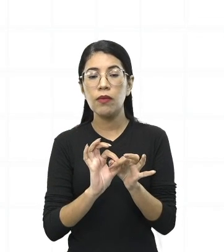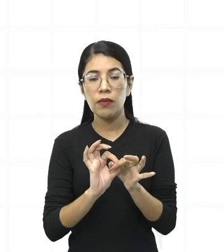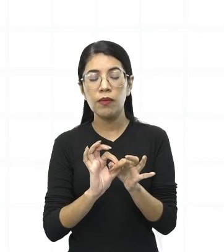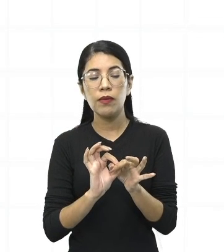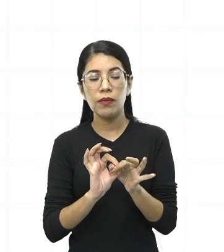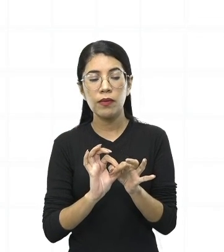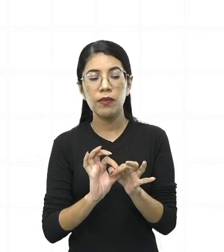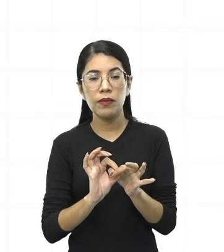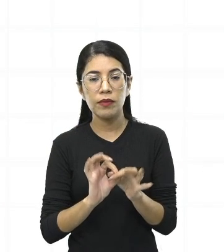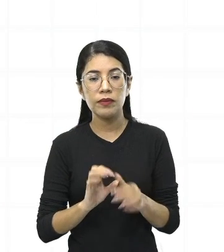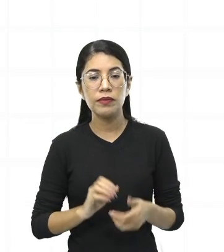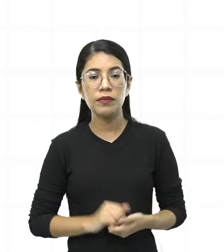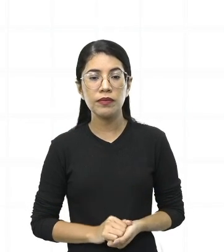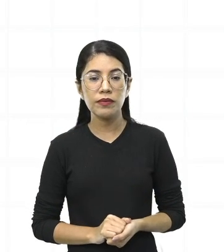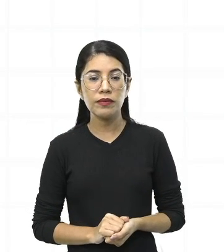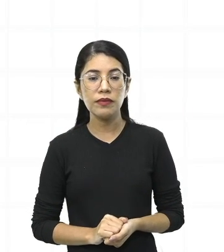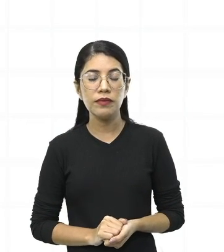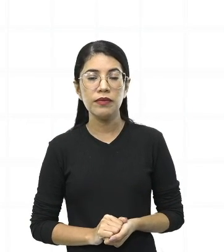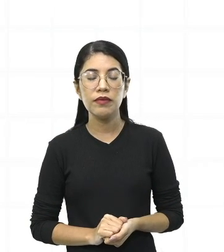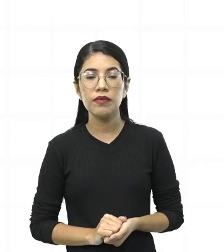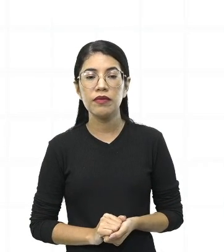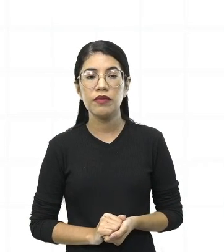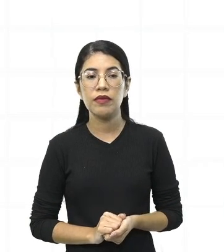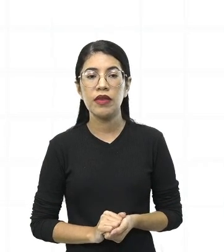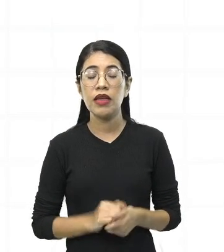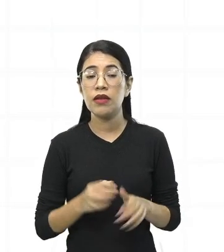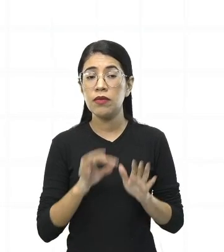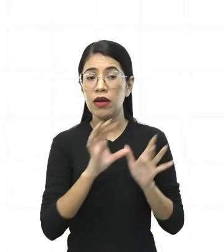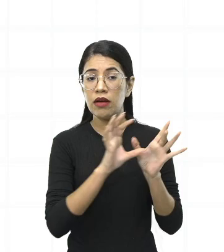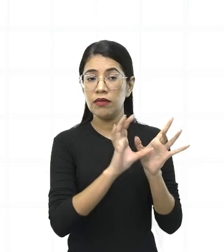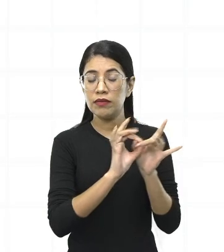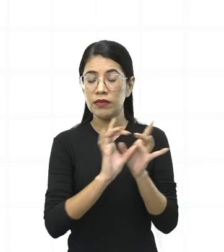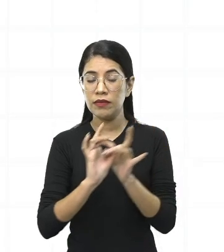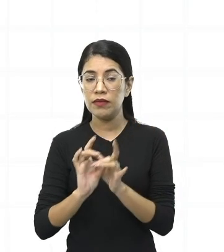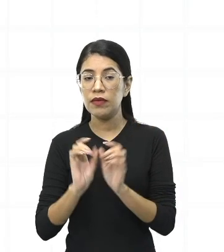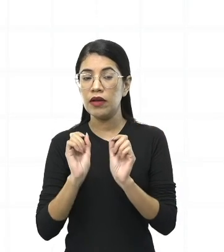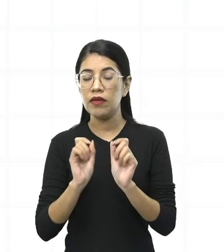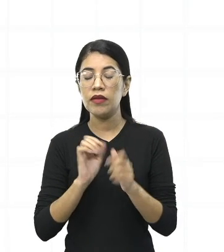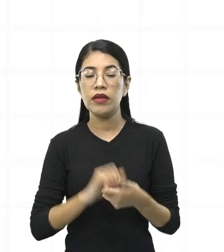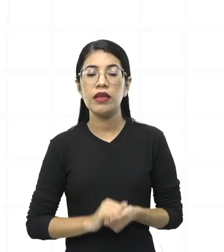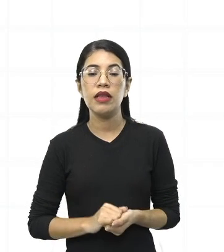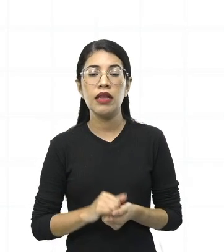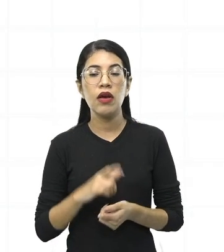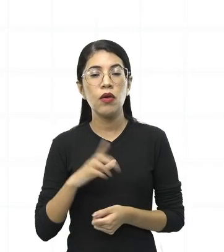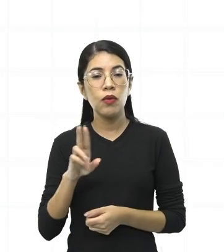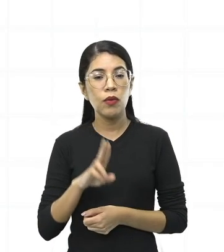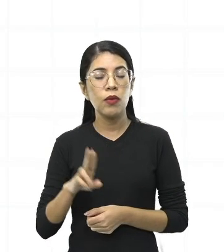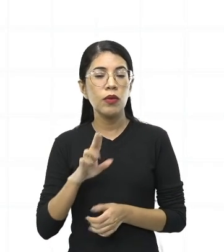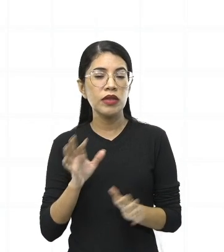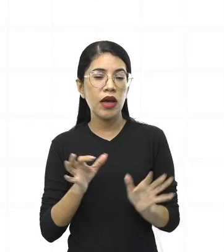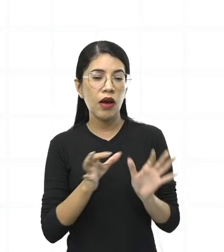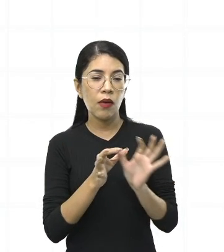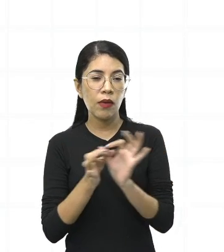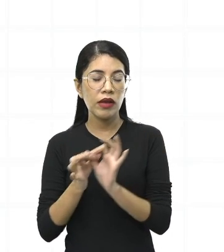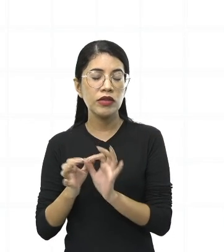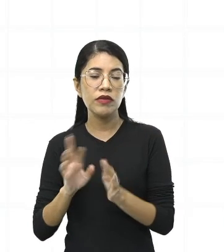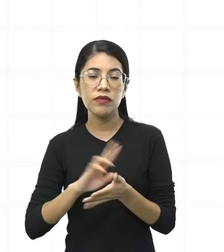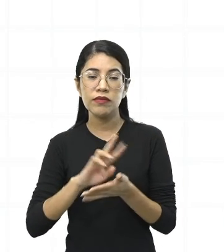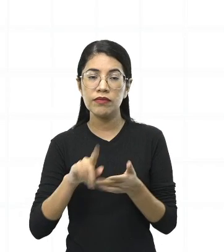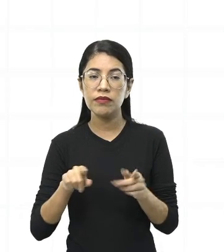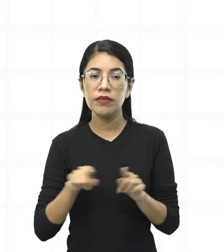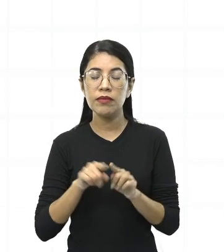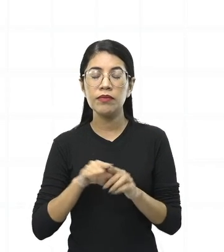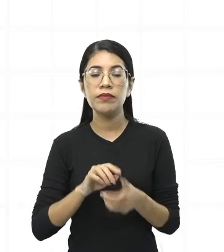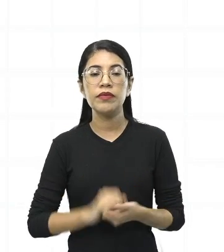por meio de palavras chamadas de conectivos. Então, a coesão textual, ela vem aí por meio dos conectivos. E aí,